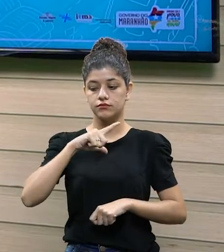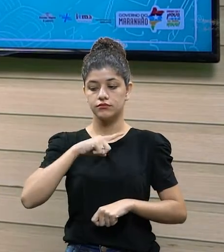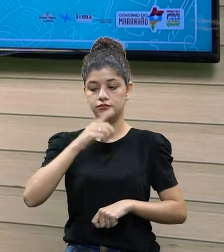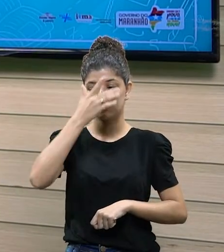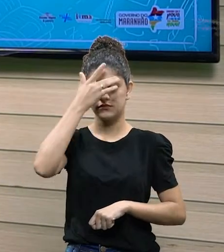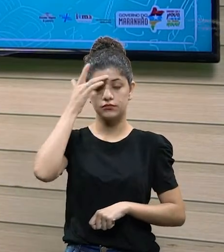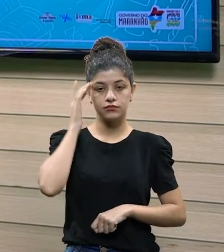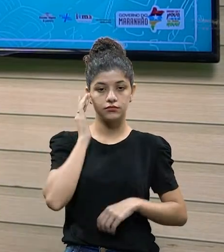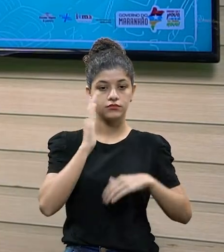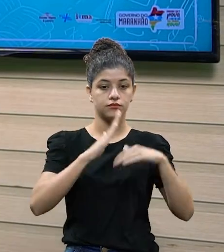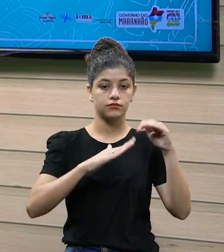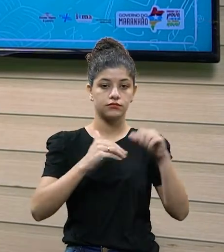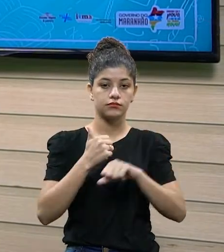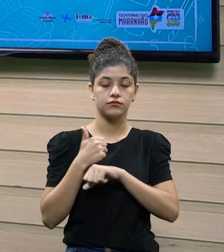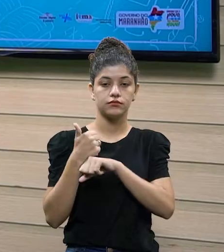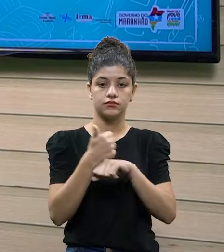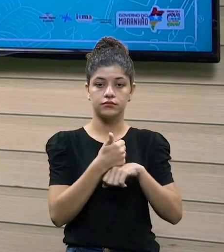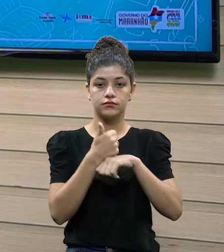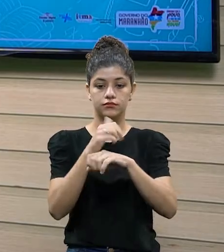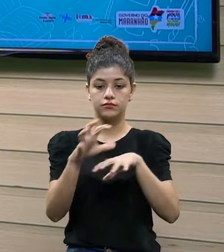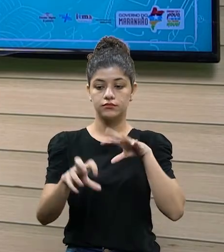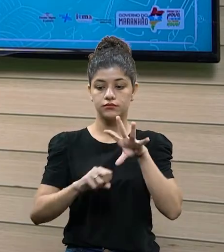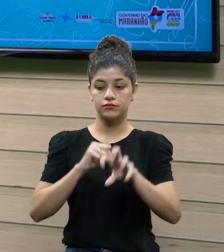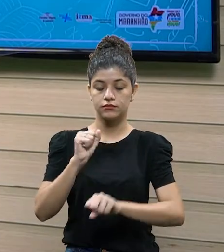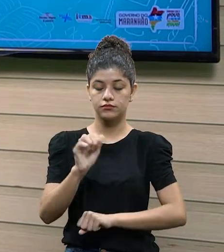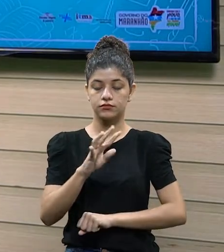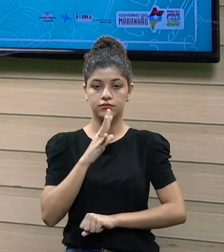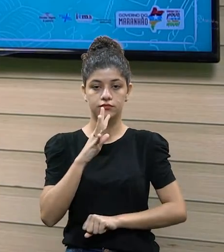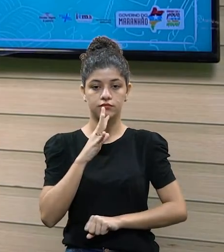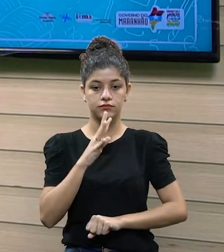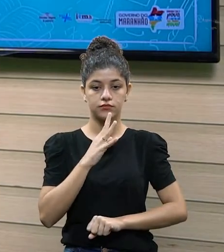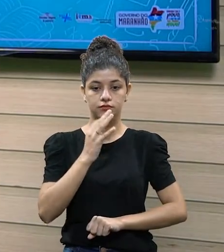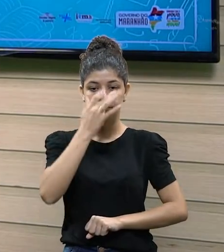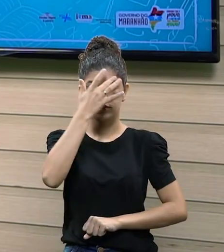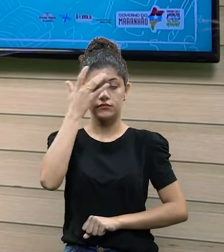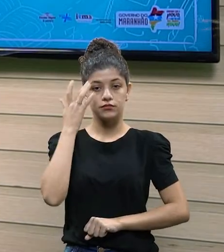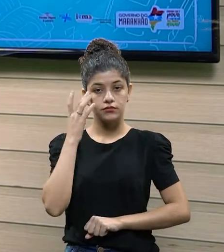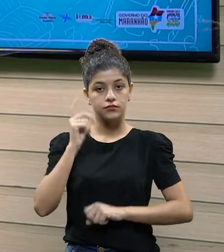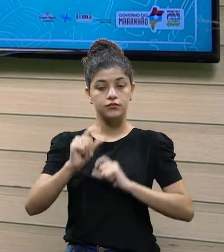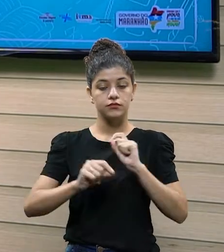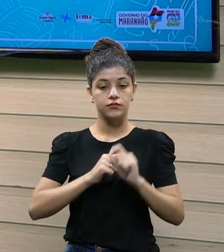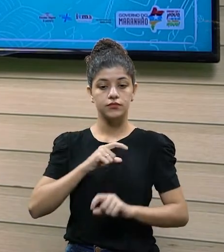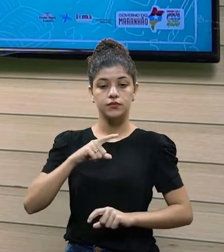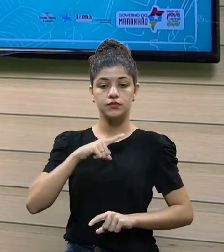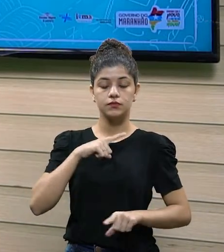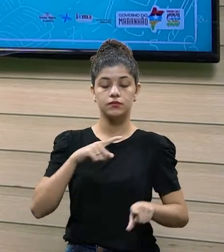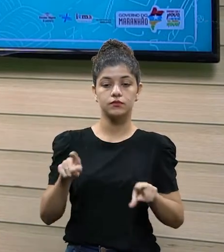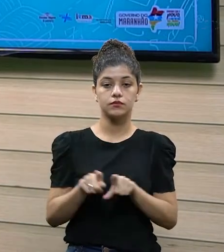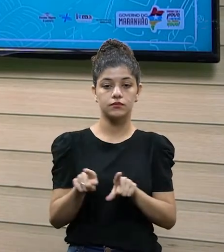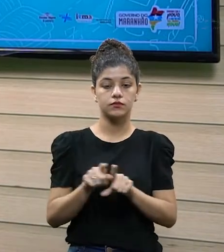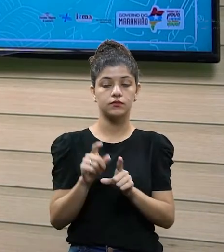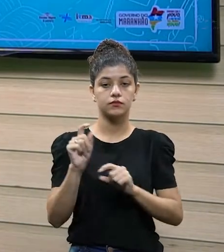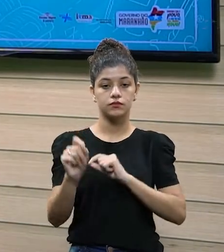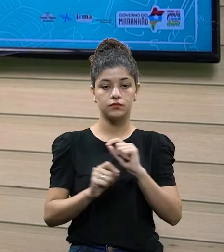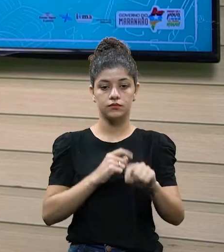que buscaram o conhecimento. E essas pessoas, além de buscar o conhecimento, elas têm necessidades